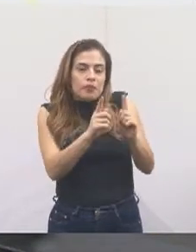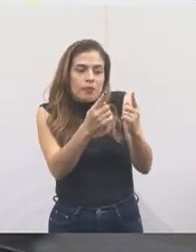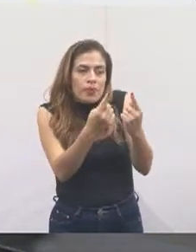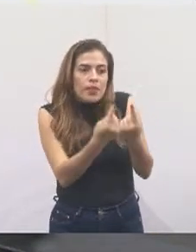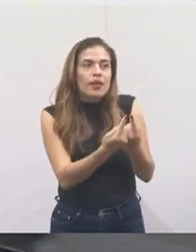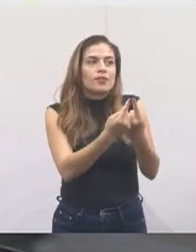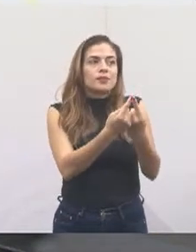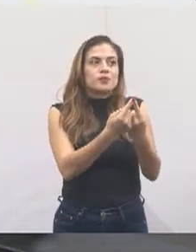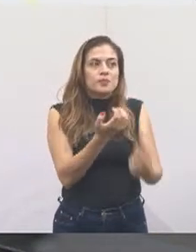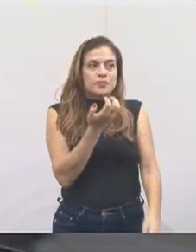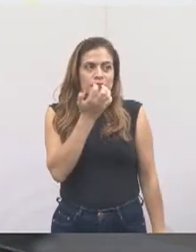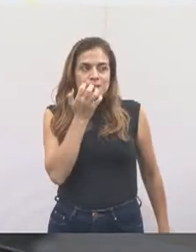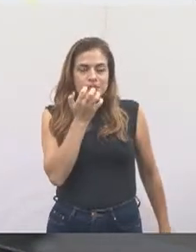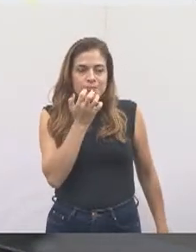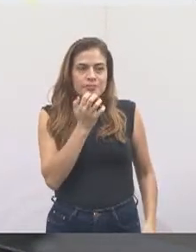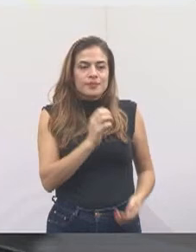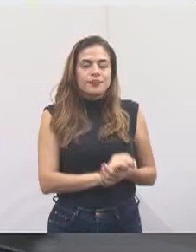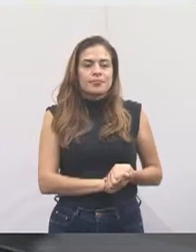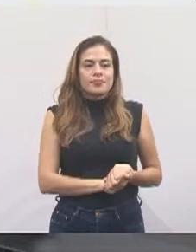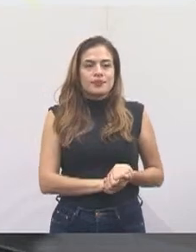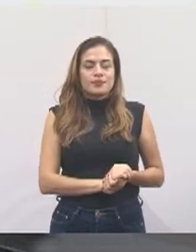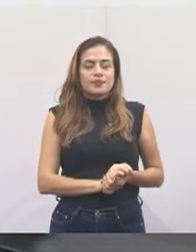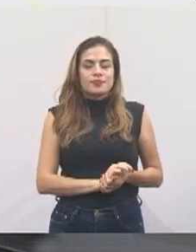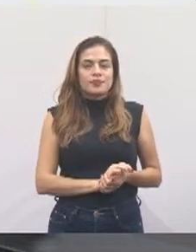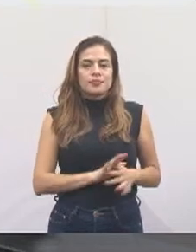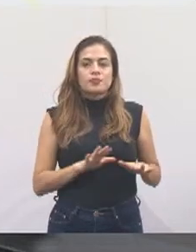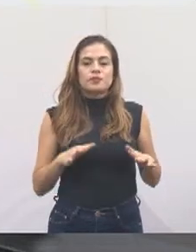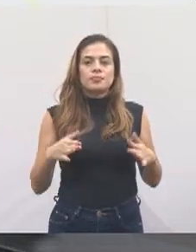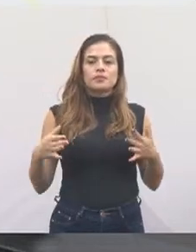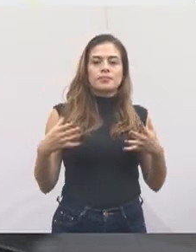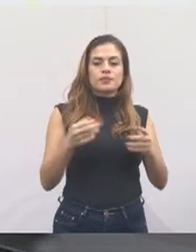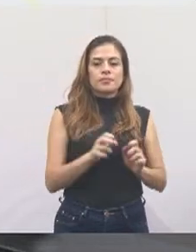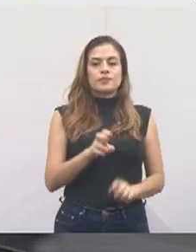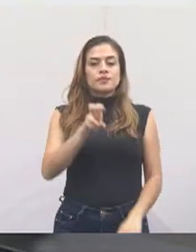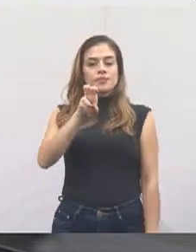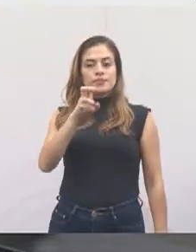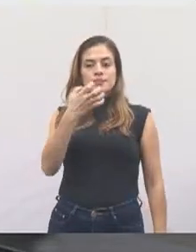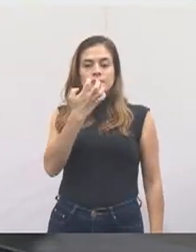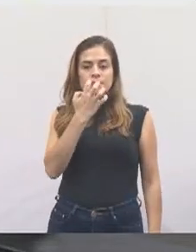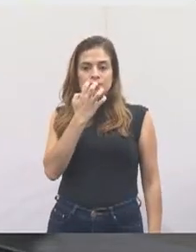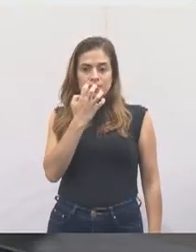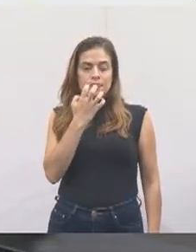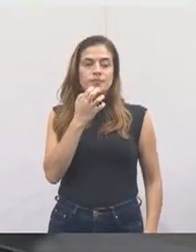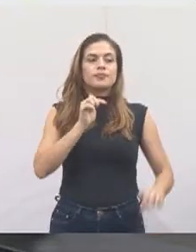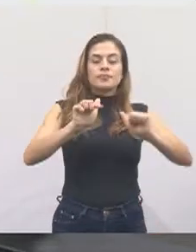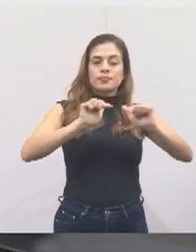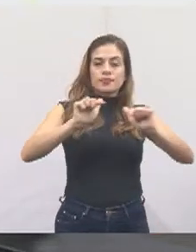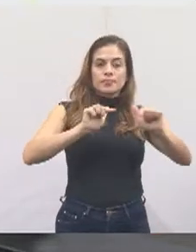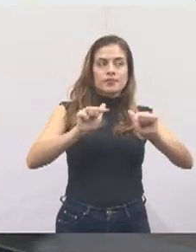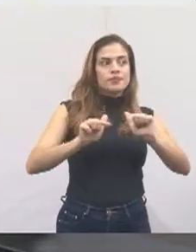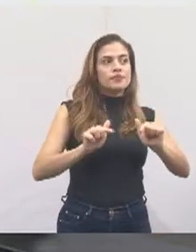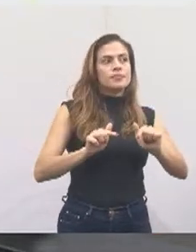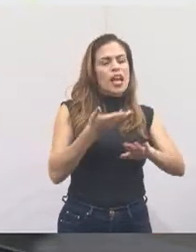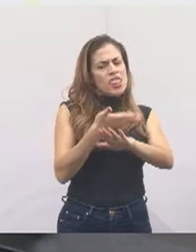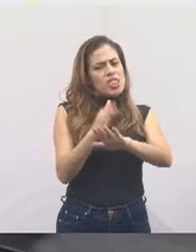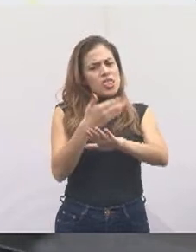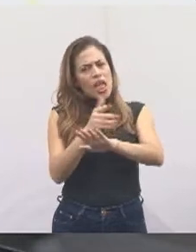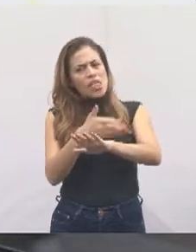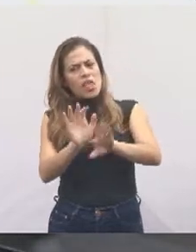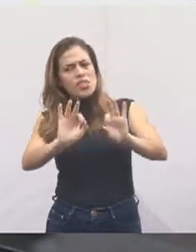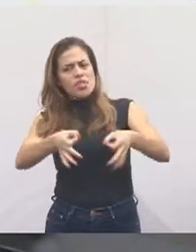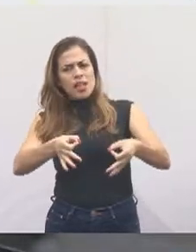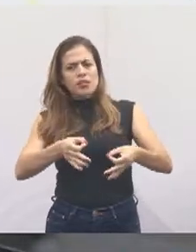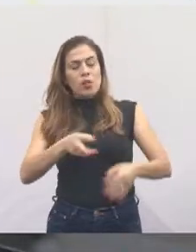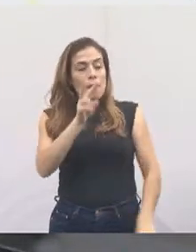em cães goc que contam com cinco cães de trabalho devidamente treinado para